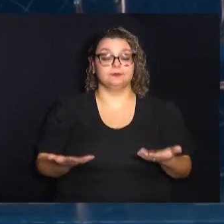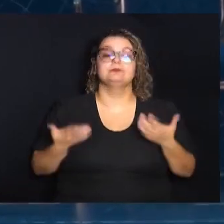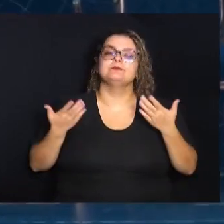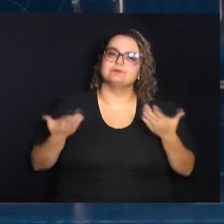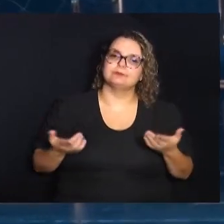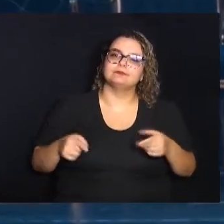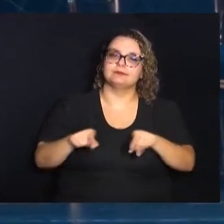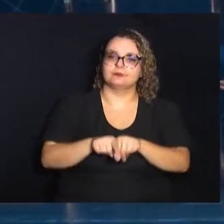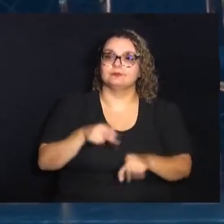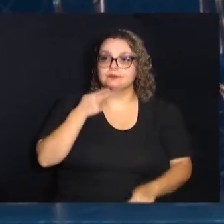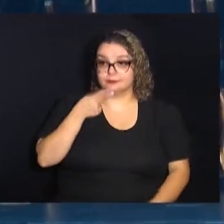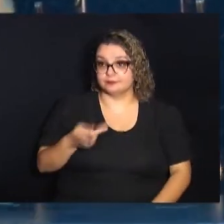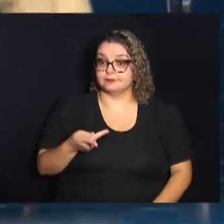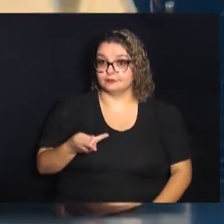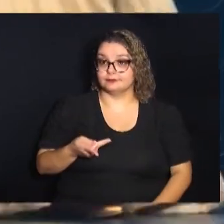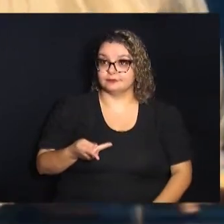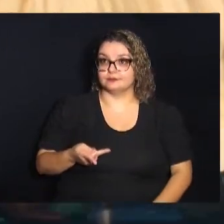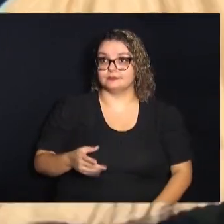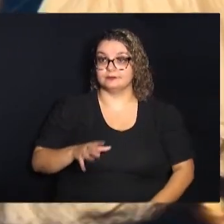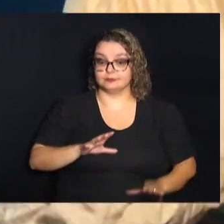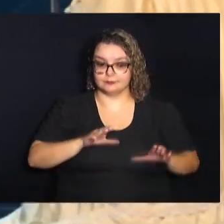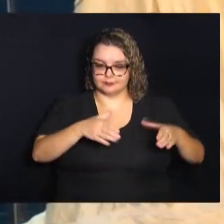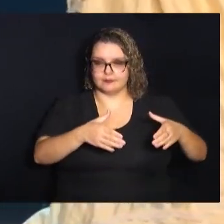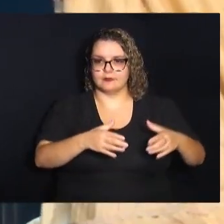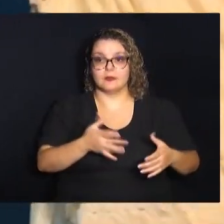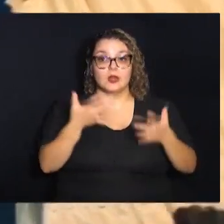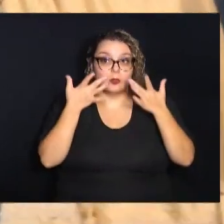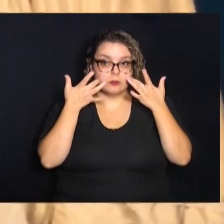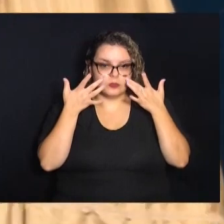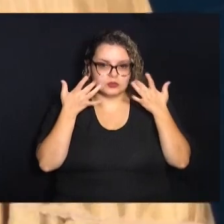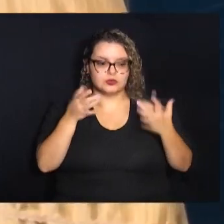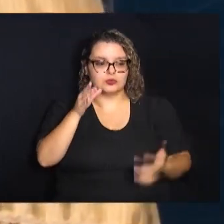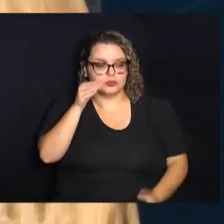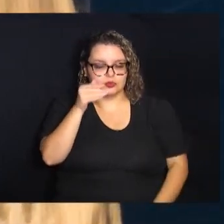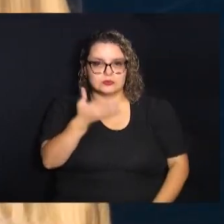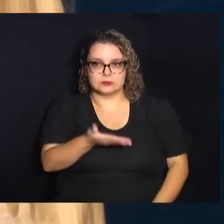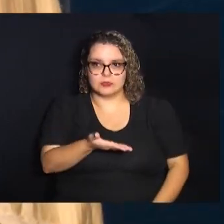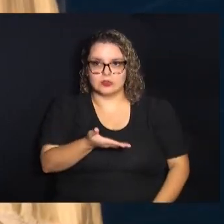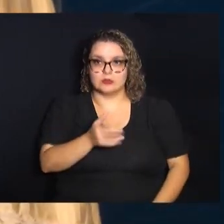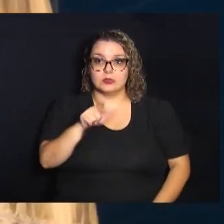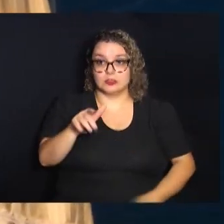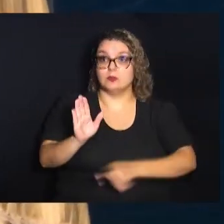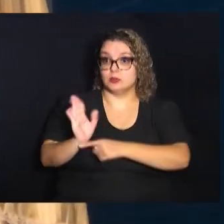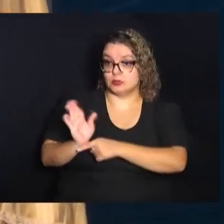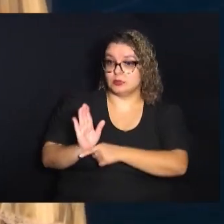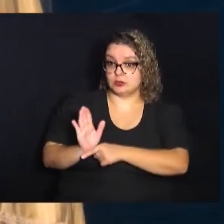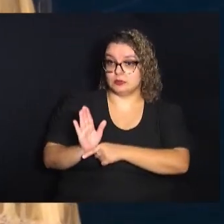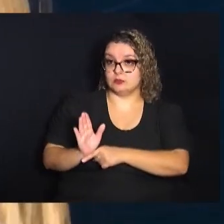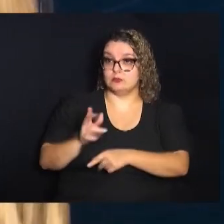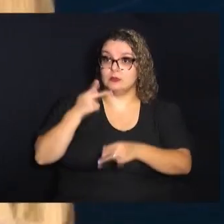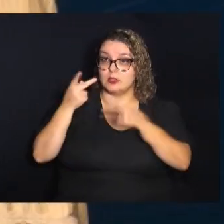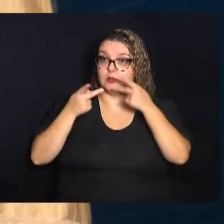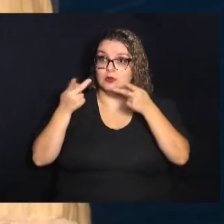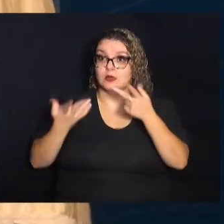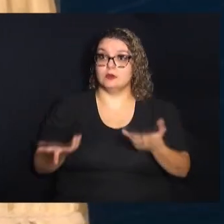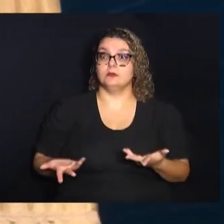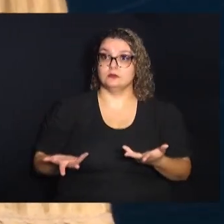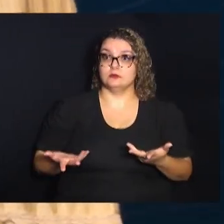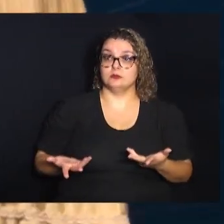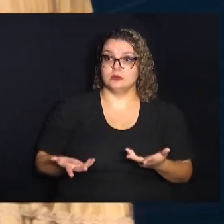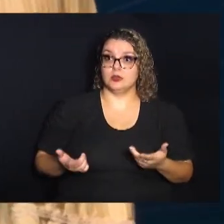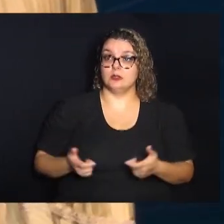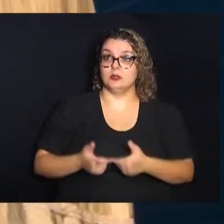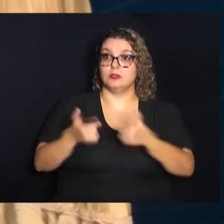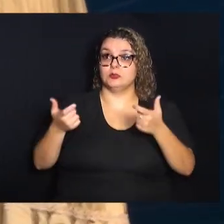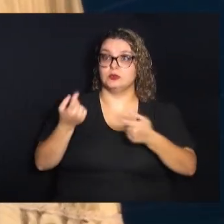né? E aí, inclusive, eu falei da Broadway, uma curiosidade sobre esse espetáculo, que depois, inclusive, ele virou filme, mas ainda falando do espetáculo,